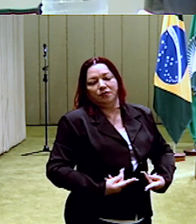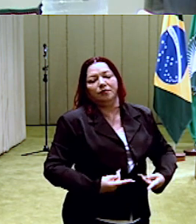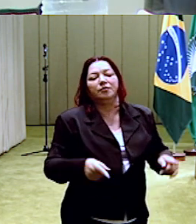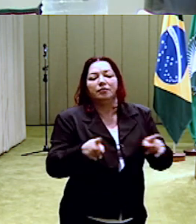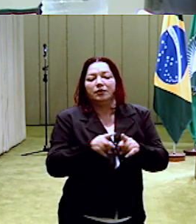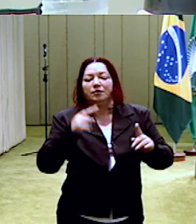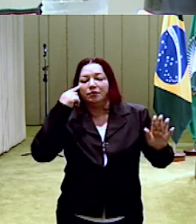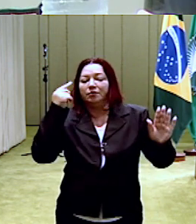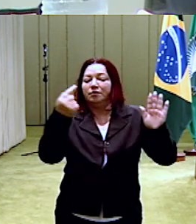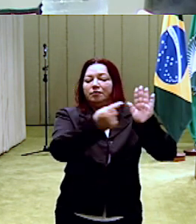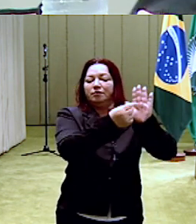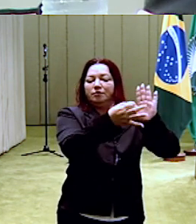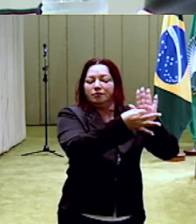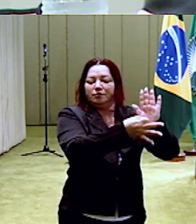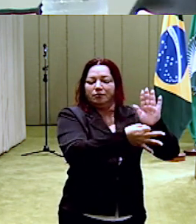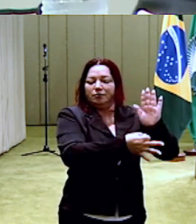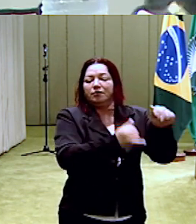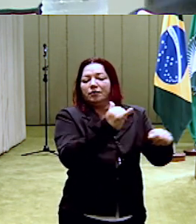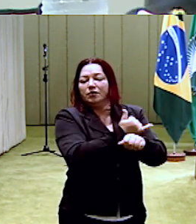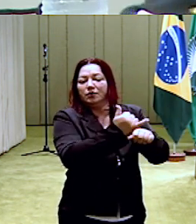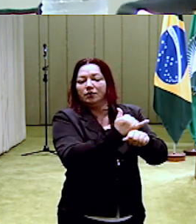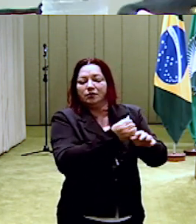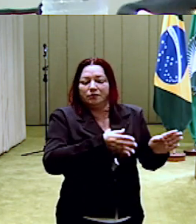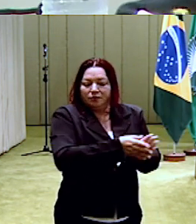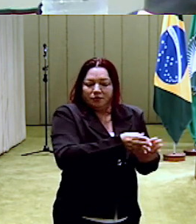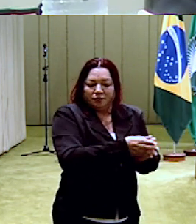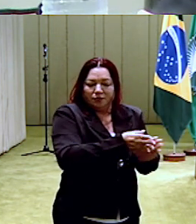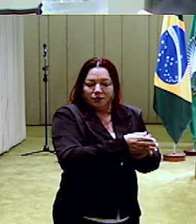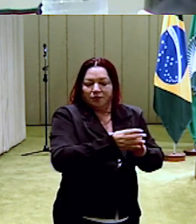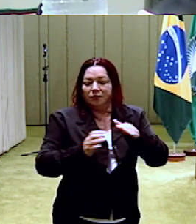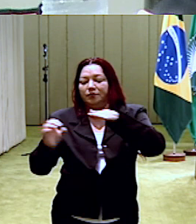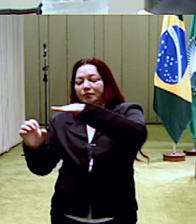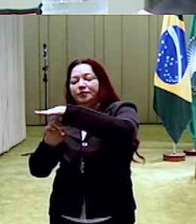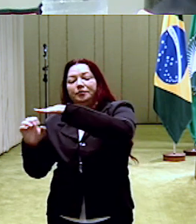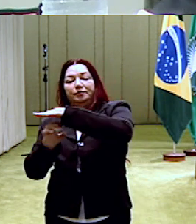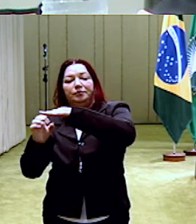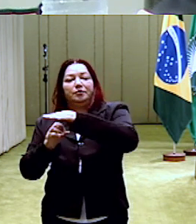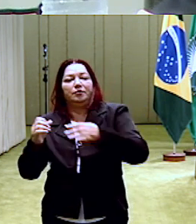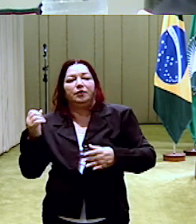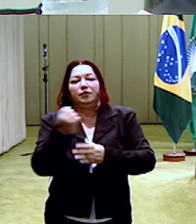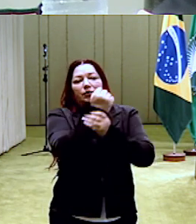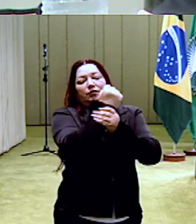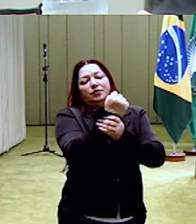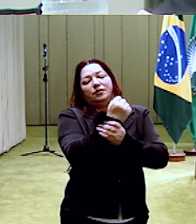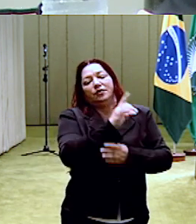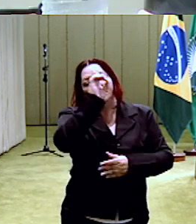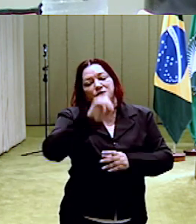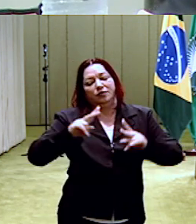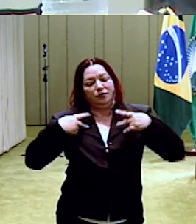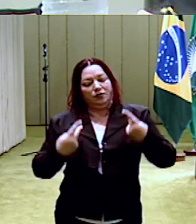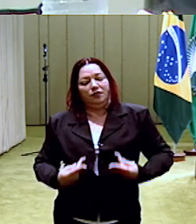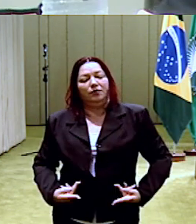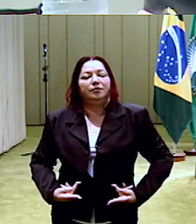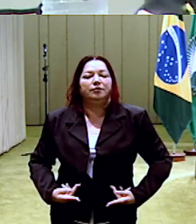de apontar objetivos estratégicos para a orientação da atividade empresarial, visando a garantir a proteção dos direitos humanos em